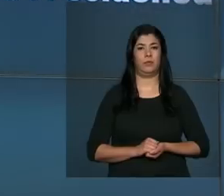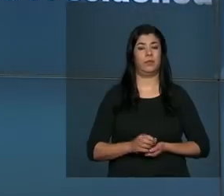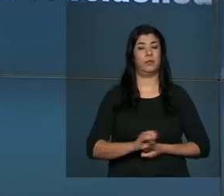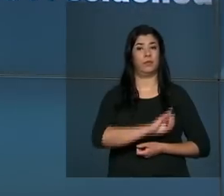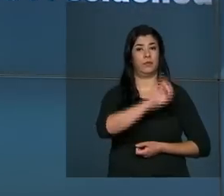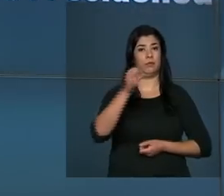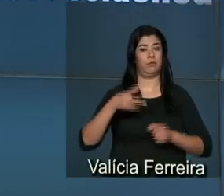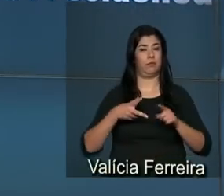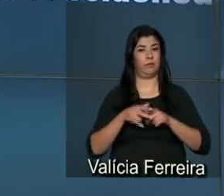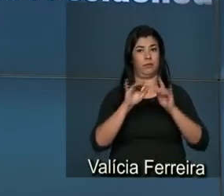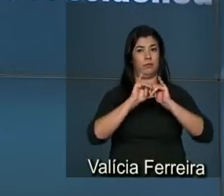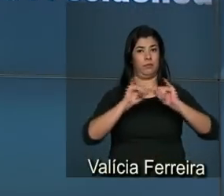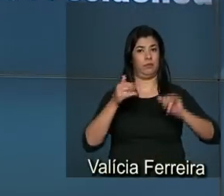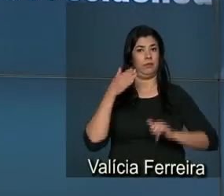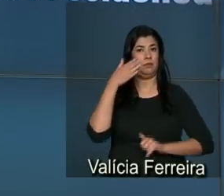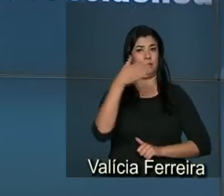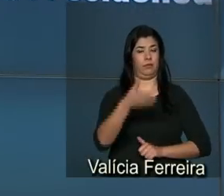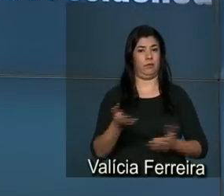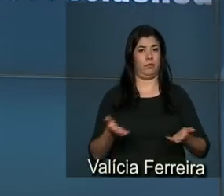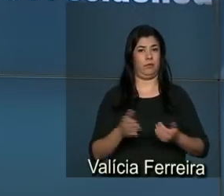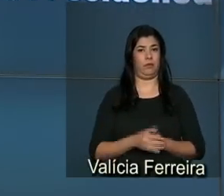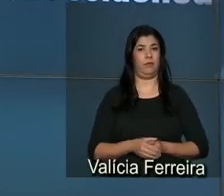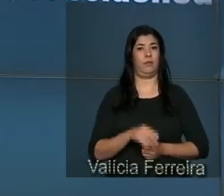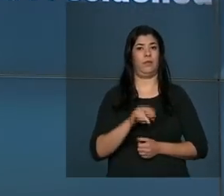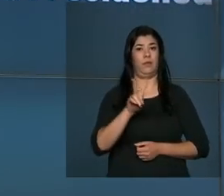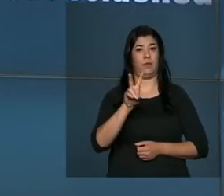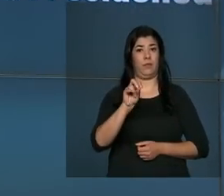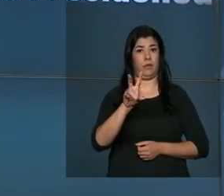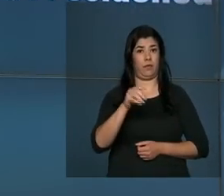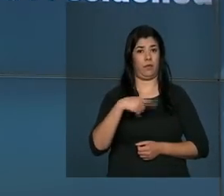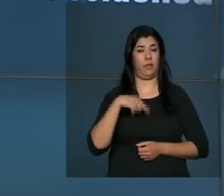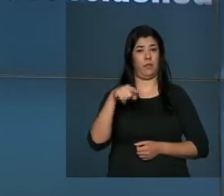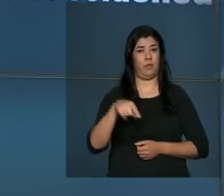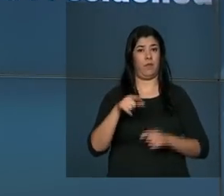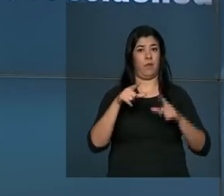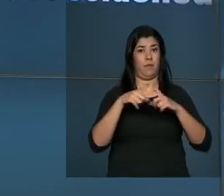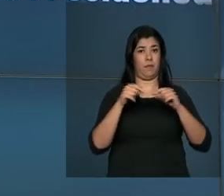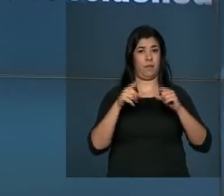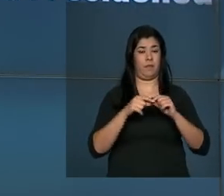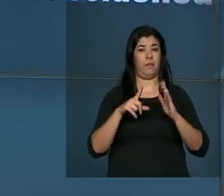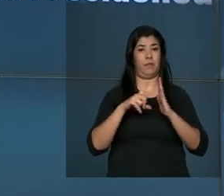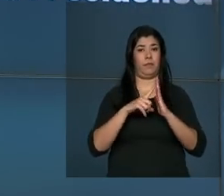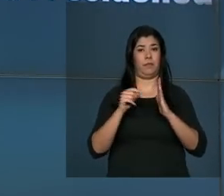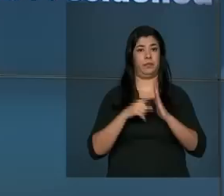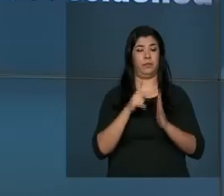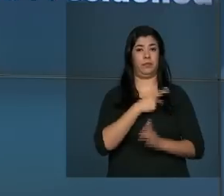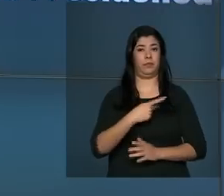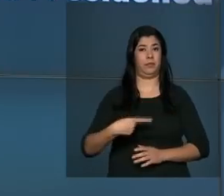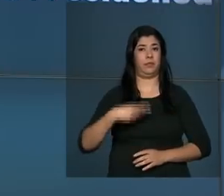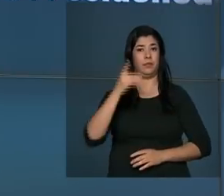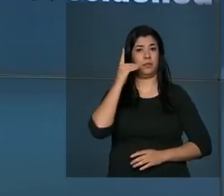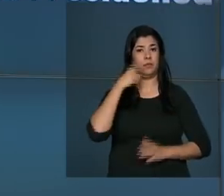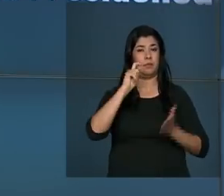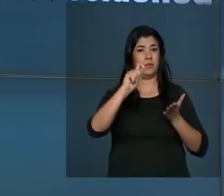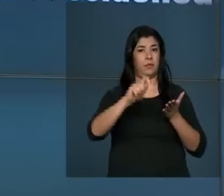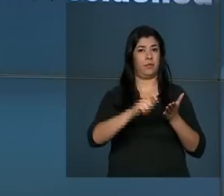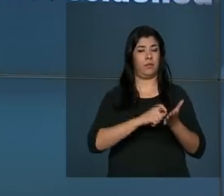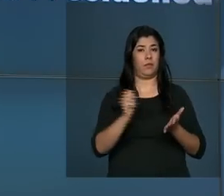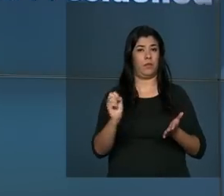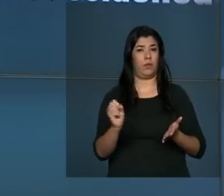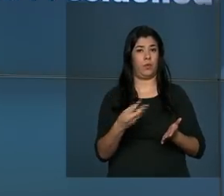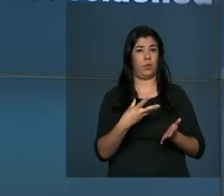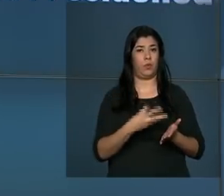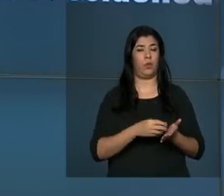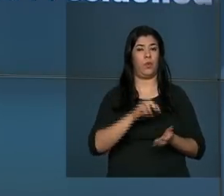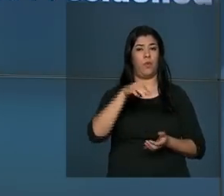Olá, interrompemos a programação para ir ao vivo ao Palácio do Planalto em Brasília, onde a presidenta Dilma Rousseff vai sancionar o novo marco legal